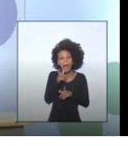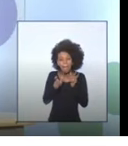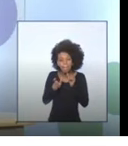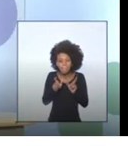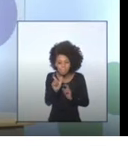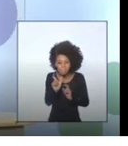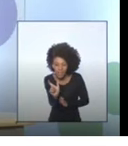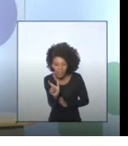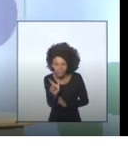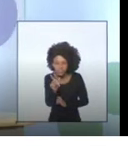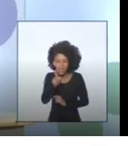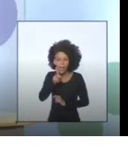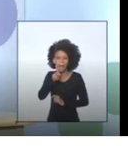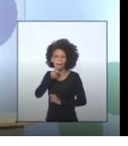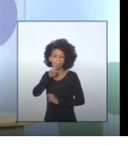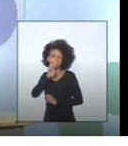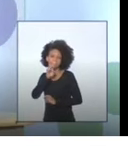pejorativos.